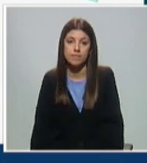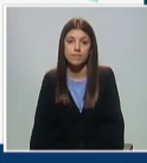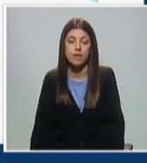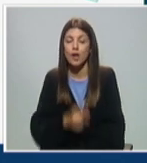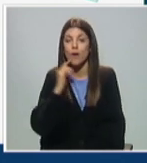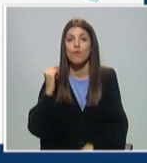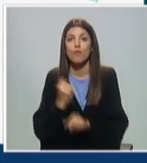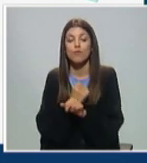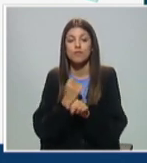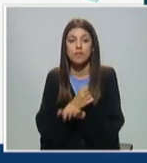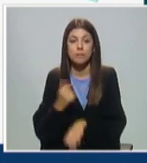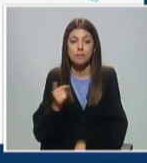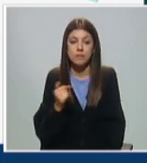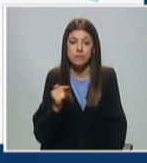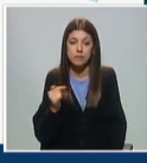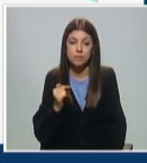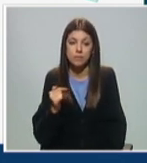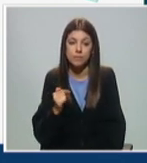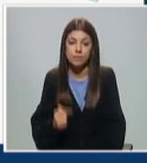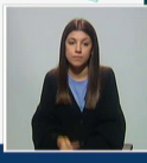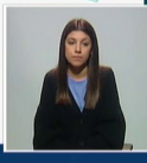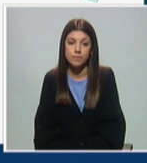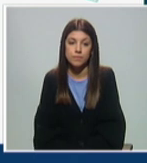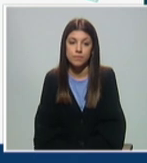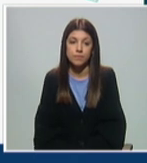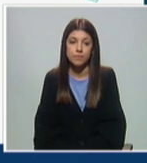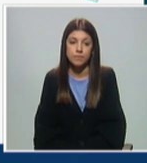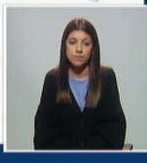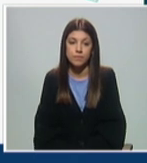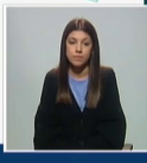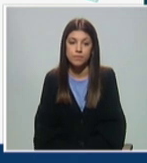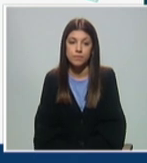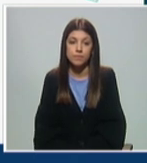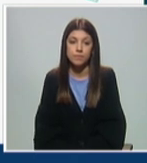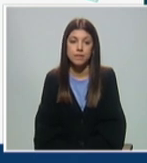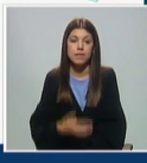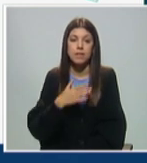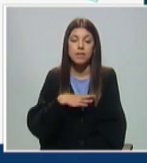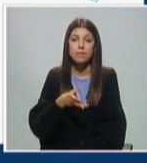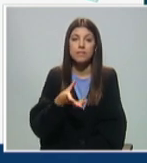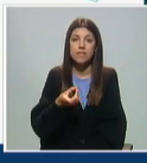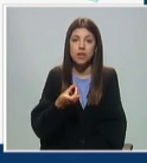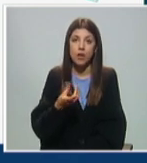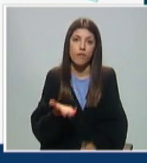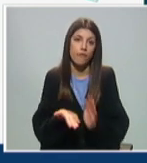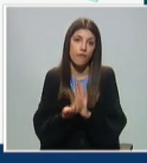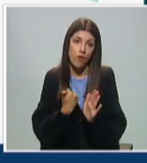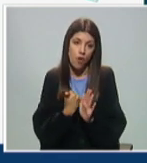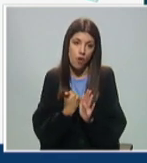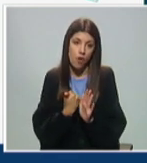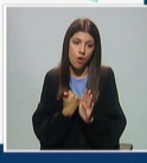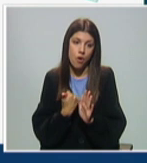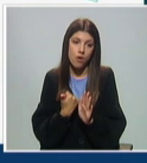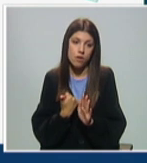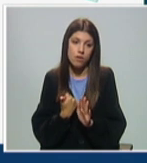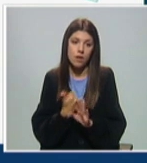Função mínima. Para encontrar a nota mais baixa. Não queremos Repara bem